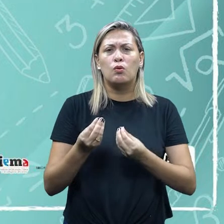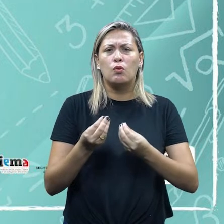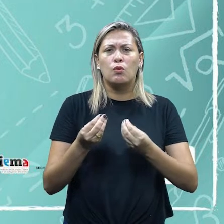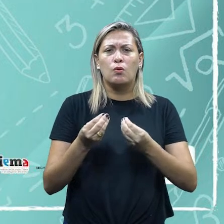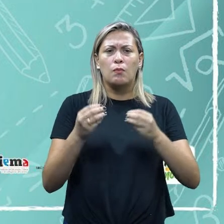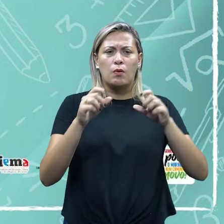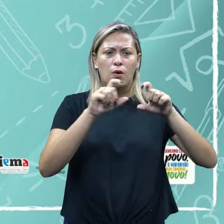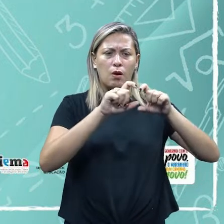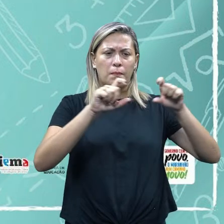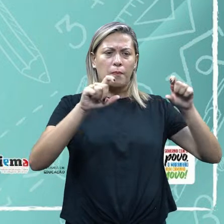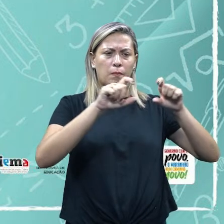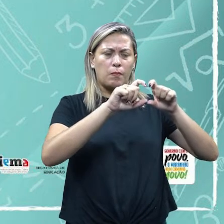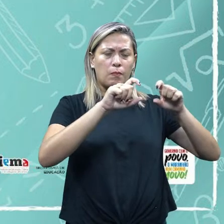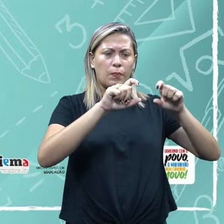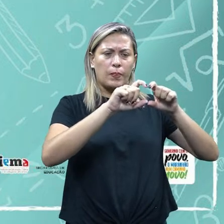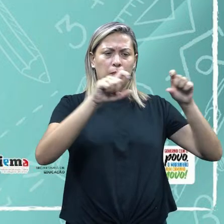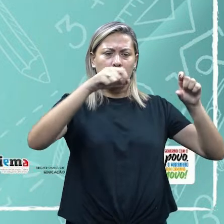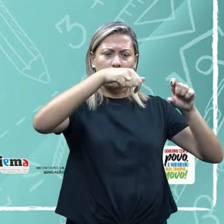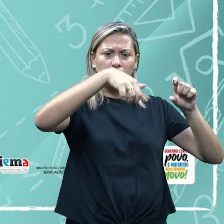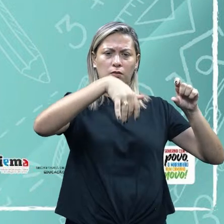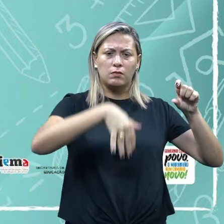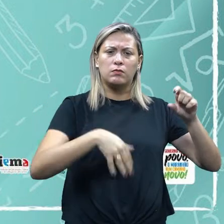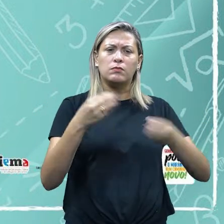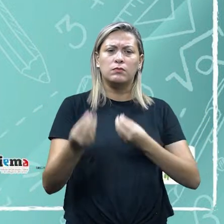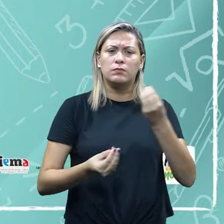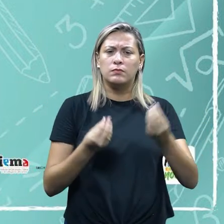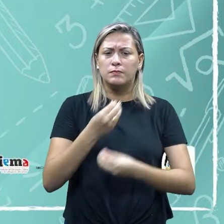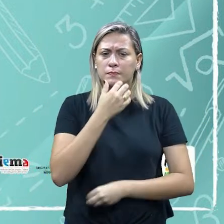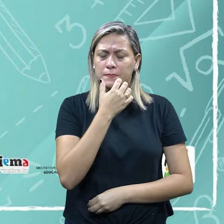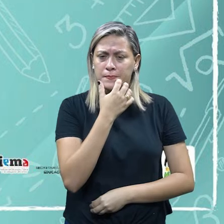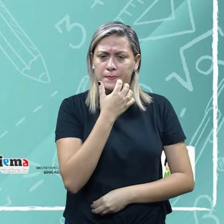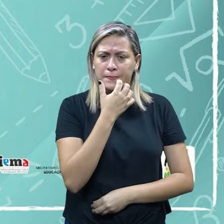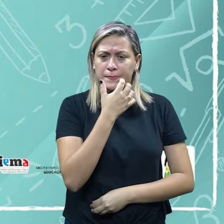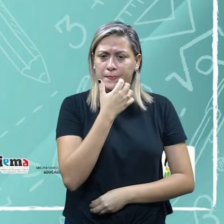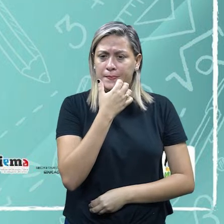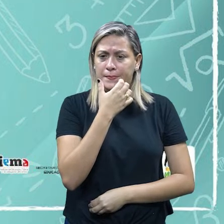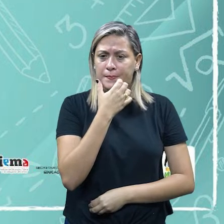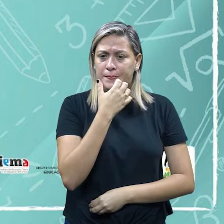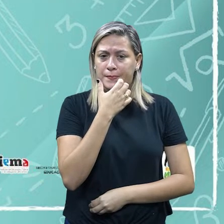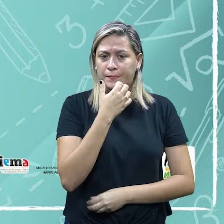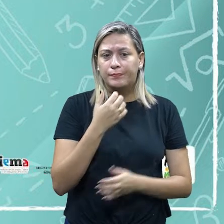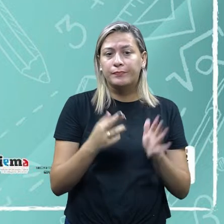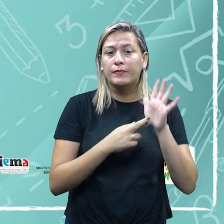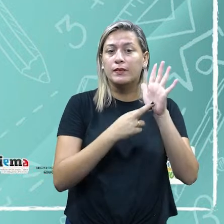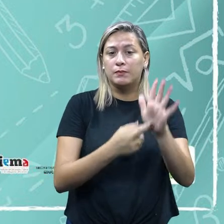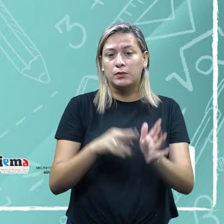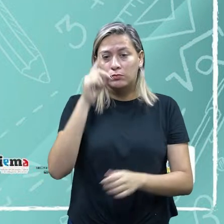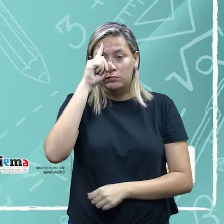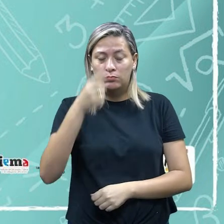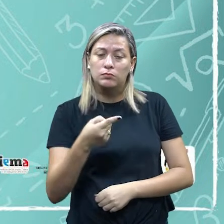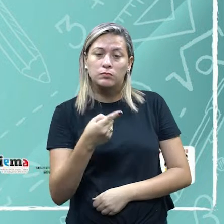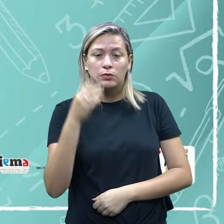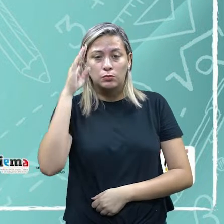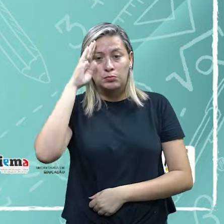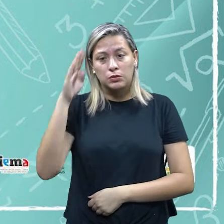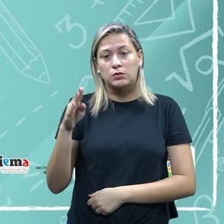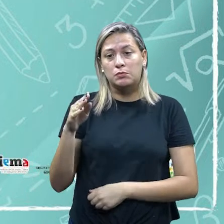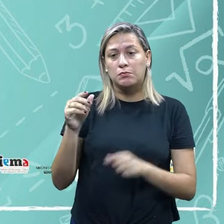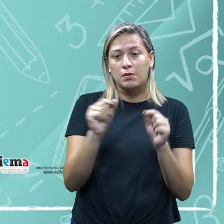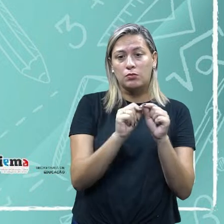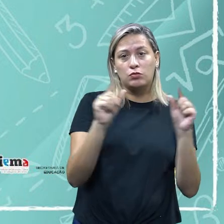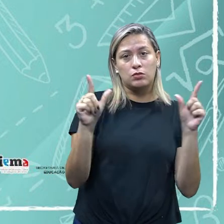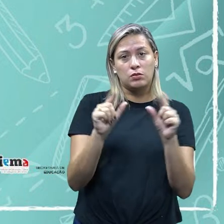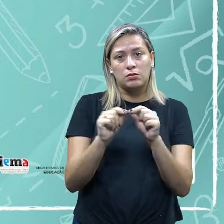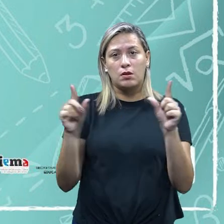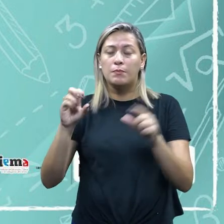de ferramentas podem ser configuradas para apresentarem os comandos principais, as abas ou botões. E aí a gente tem aqui as